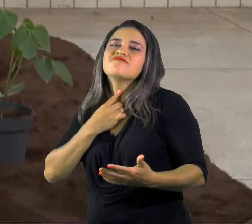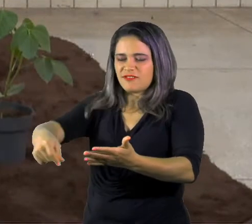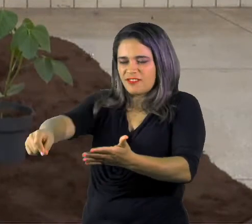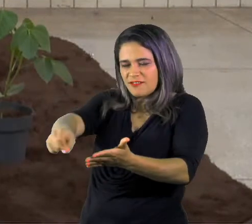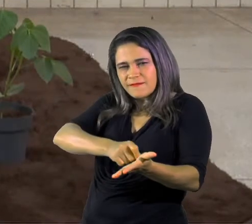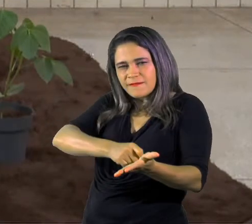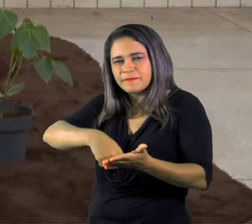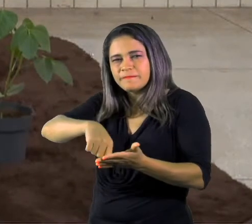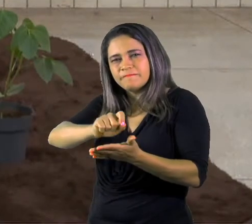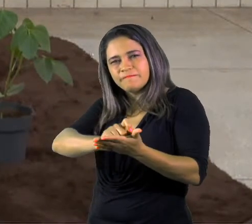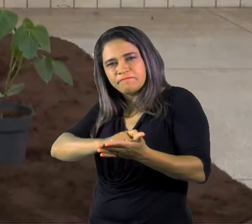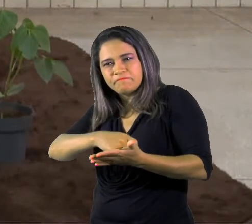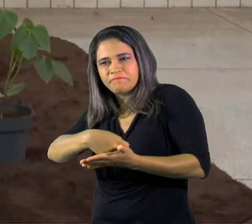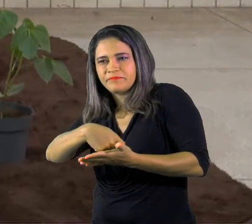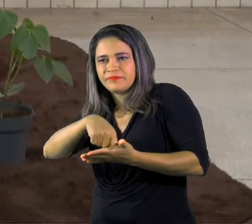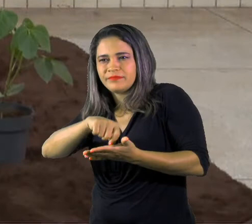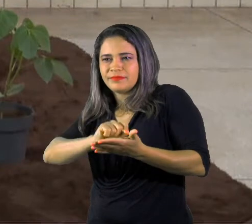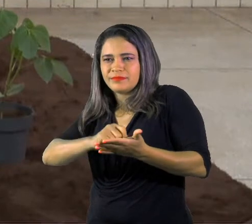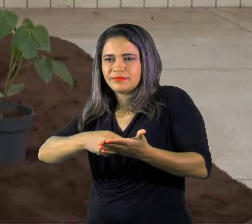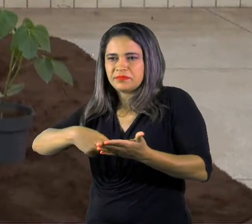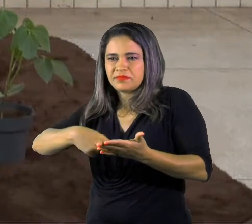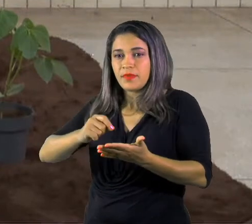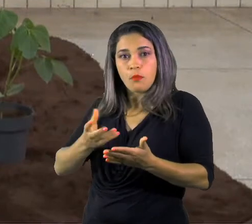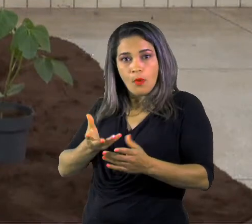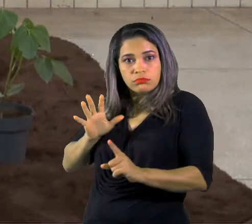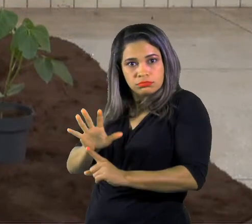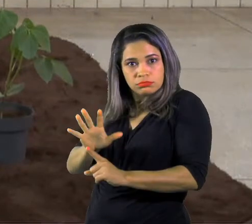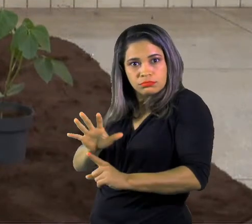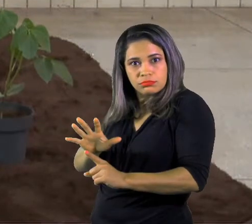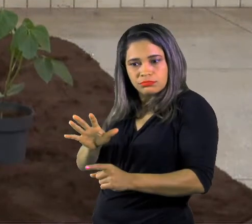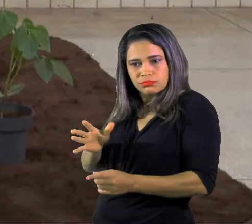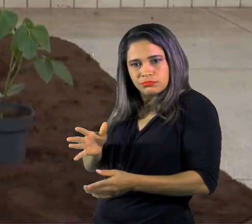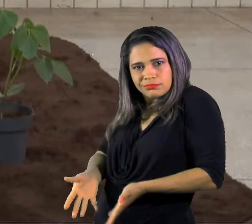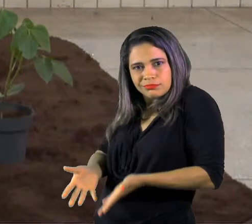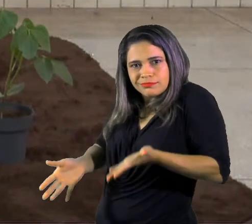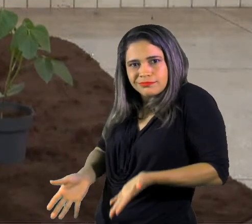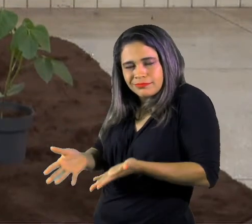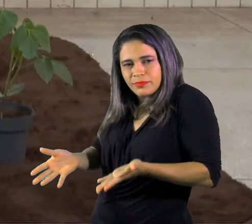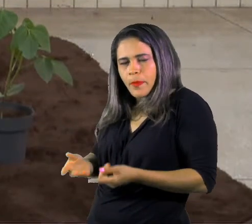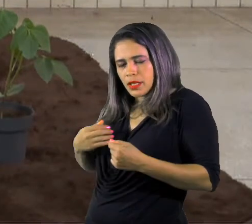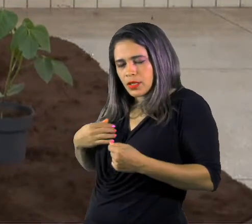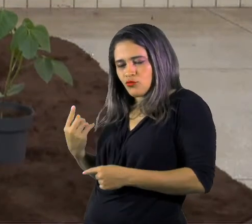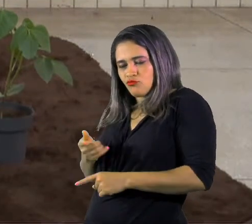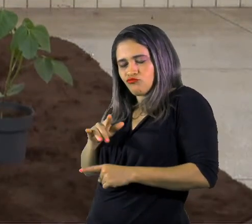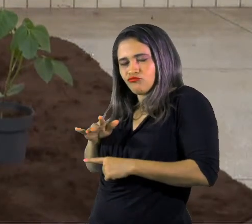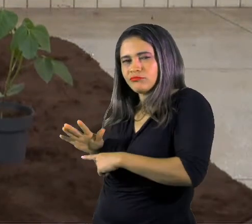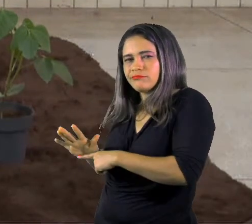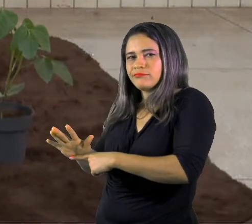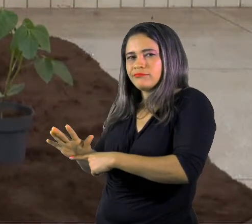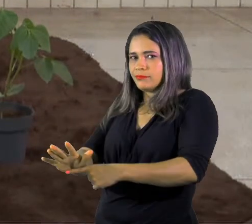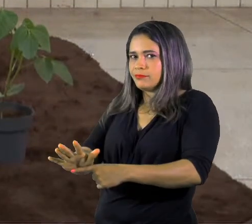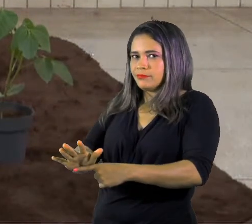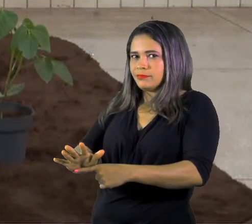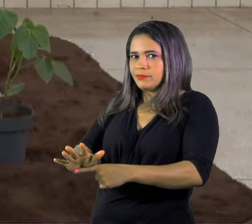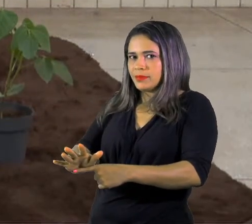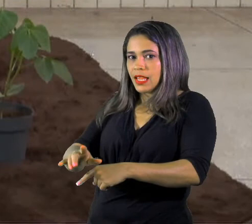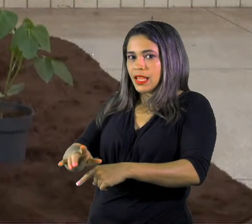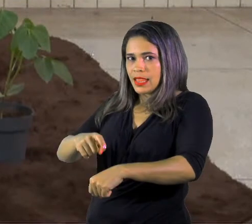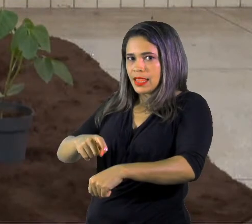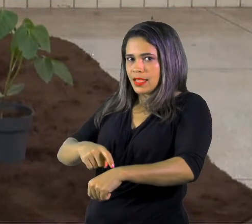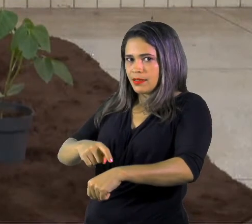de estar rabiscando, e isso pode ser estimulado. Para que a gente ajude a criança a se localizar neste